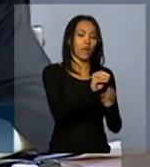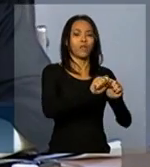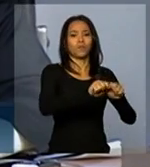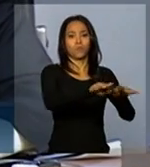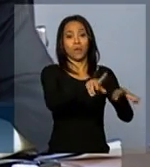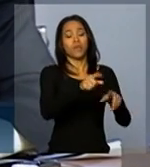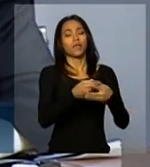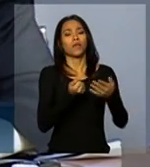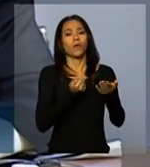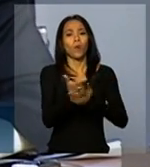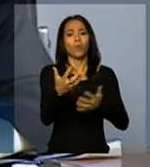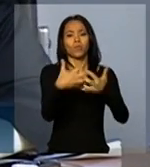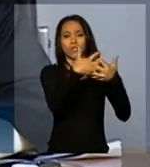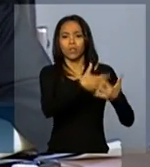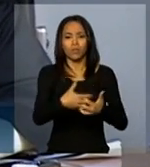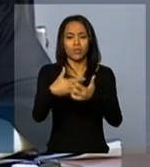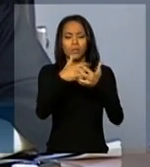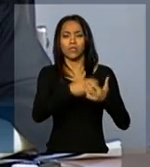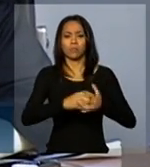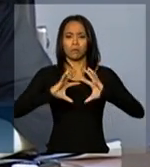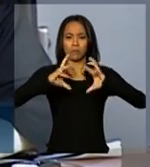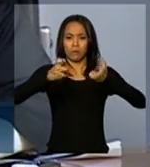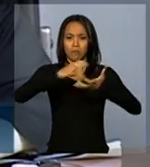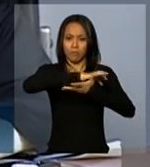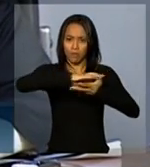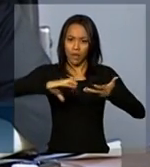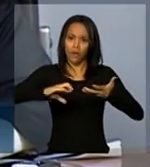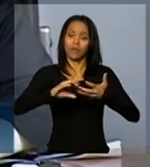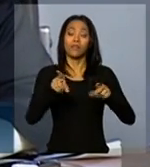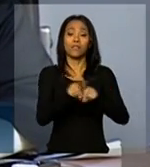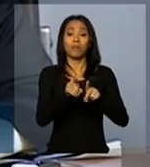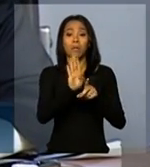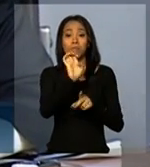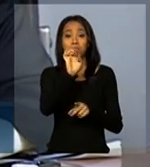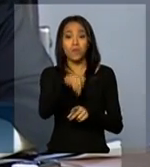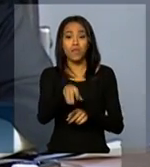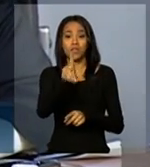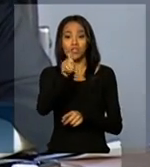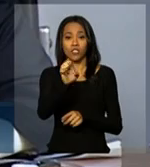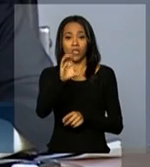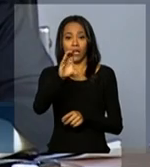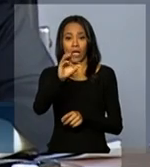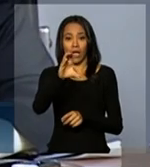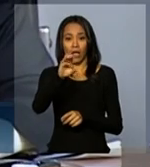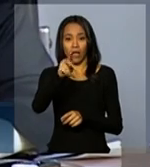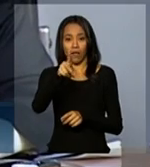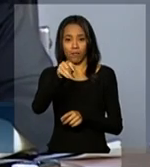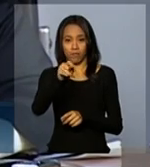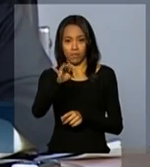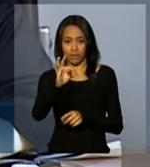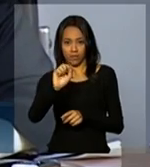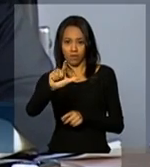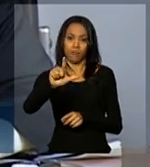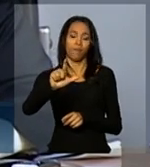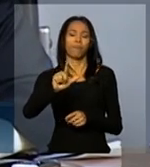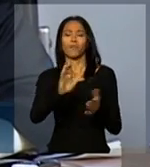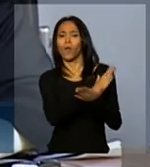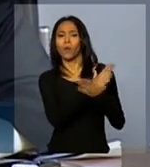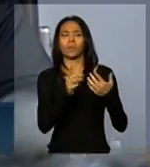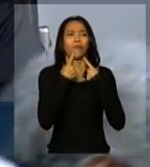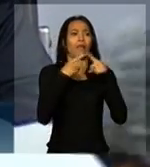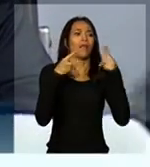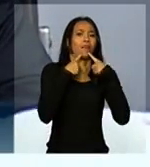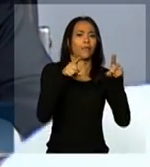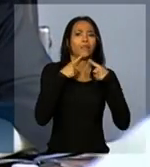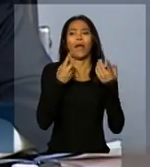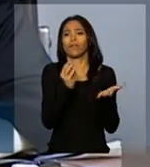máquinas agrícolas e bens de capital, né? E foram até alguns deles até que reclamaram dizendo, olha, está